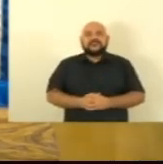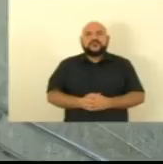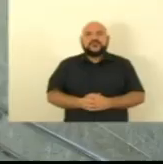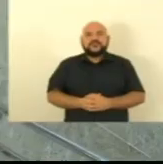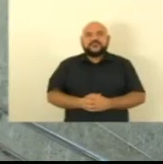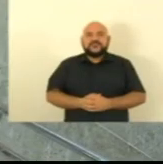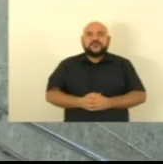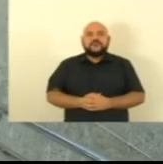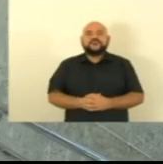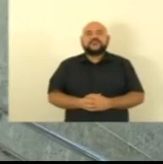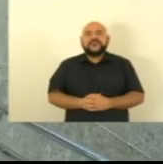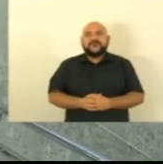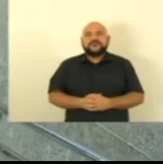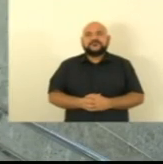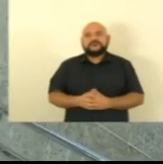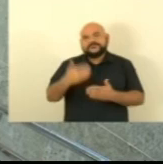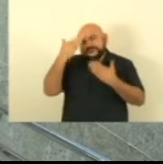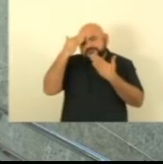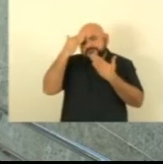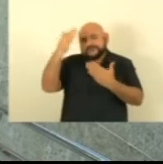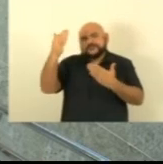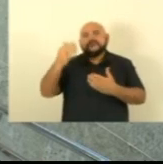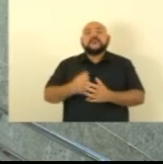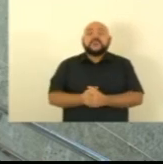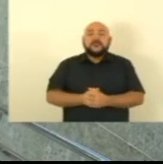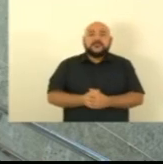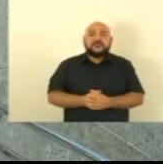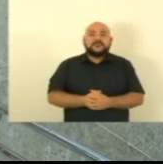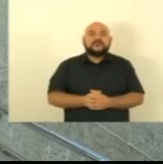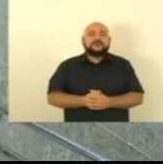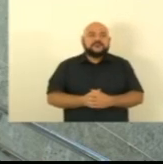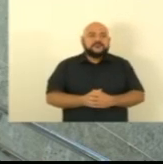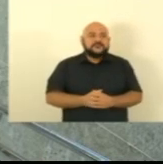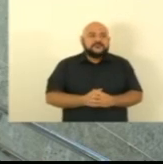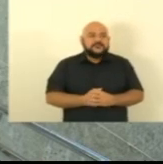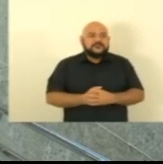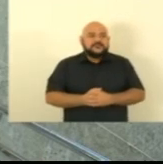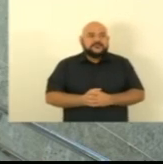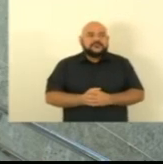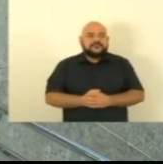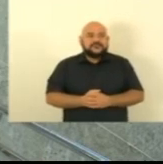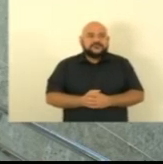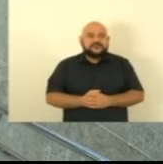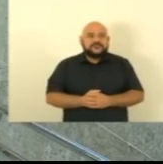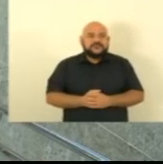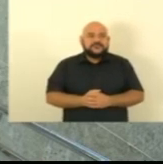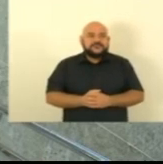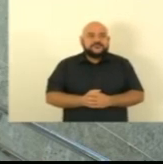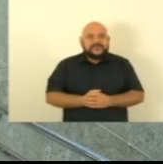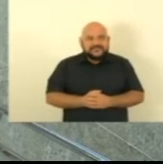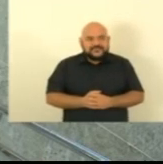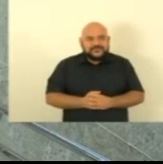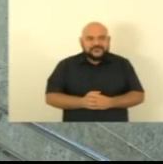Muito obrigado, deputado Coronel Hélio. Com a palavra, deputado Capitão Assunção.